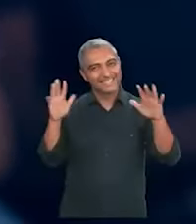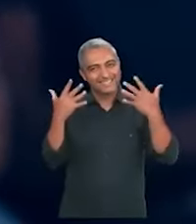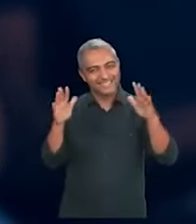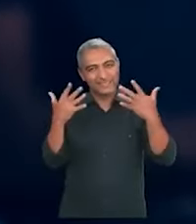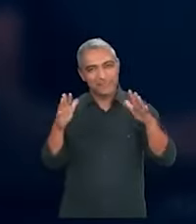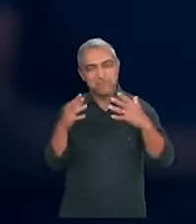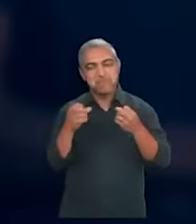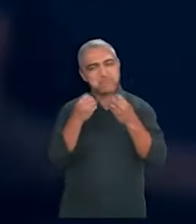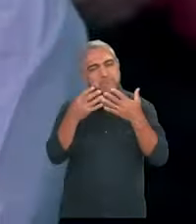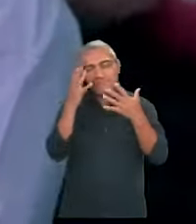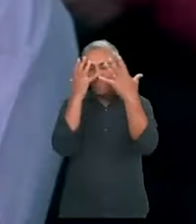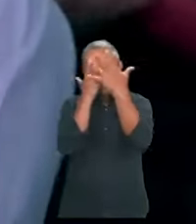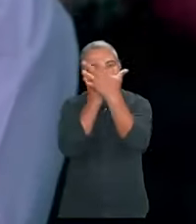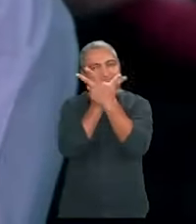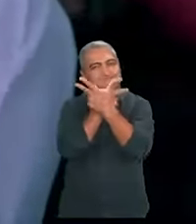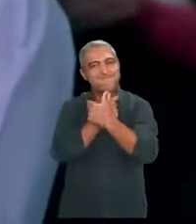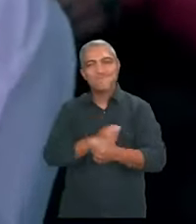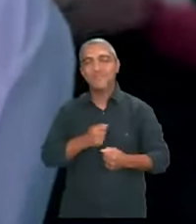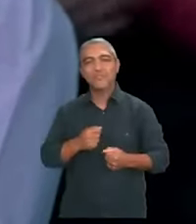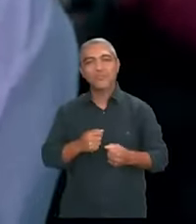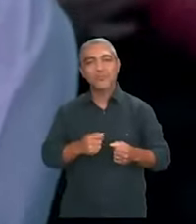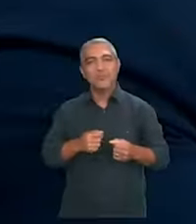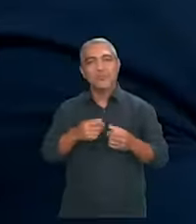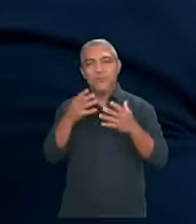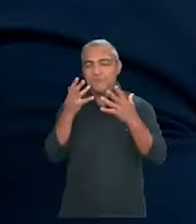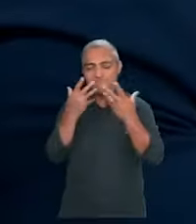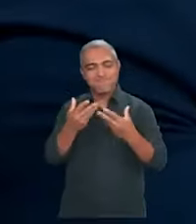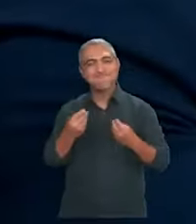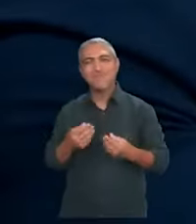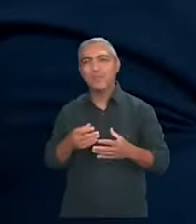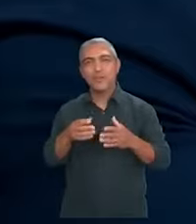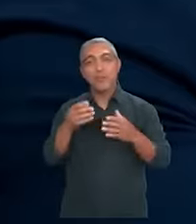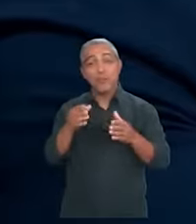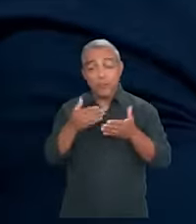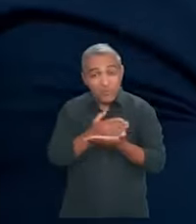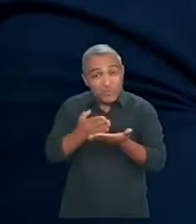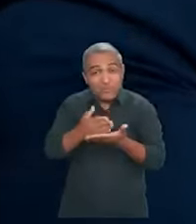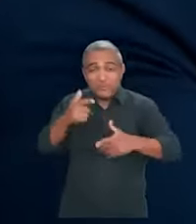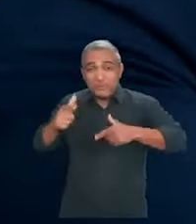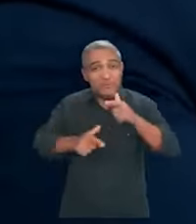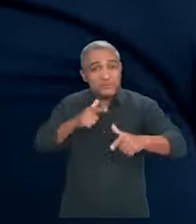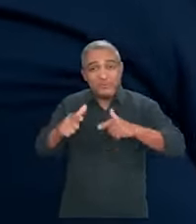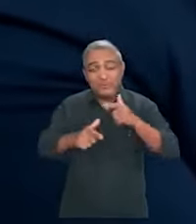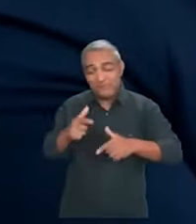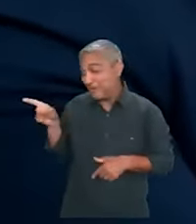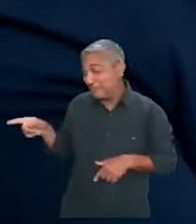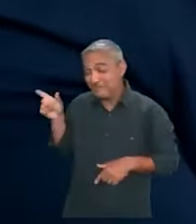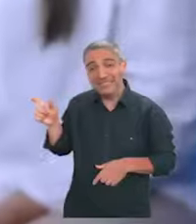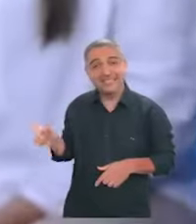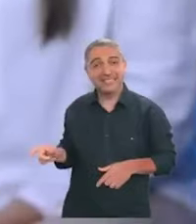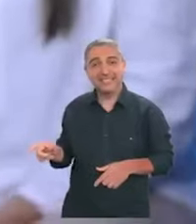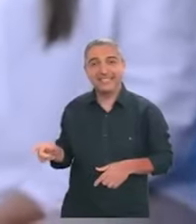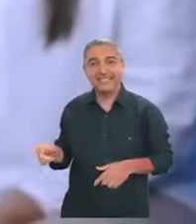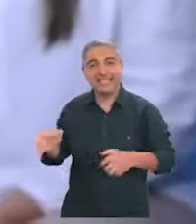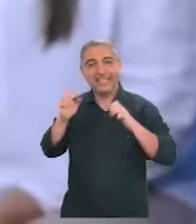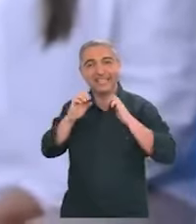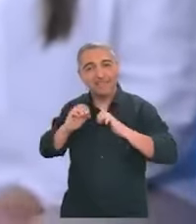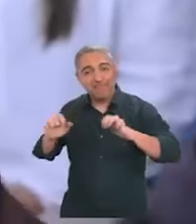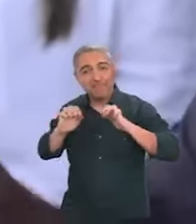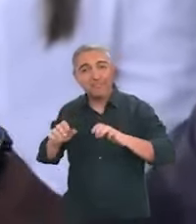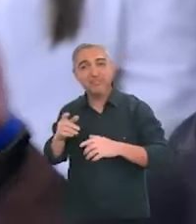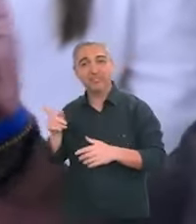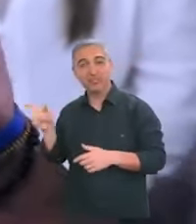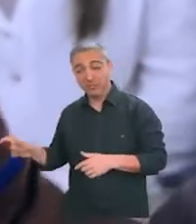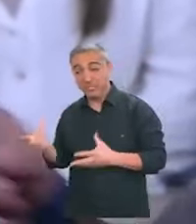Que bonito! É um fruto, é um discipulado e um fruto André. Do trabalho tão difícil, mas está aí a gente vendo alguns desses sinais.